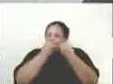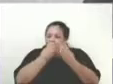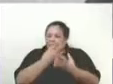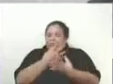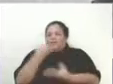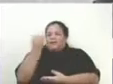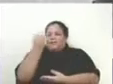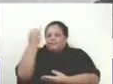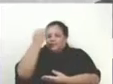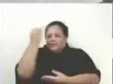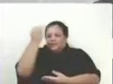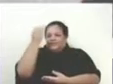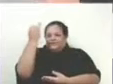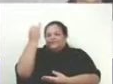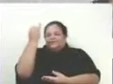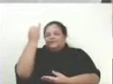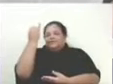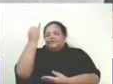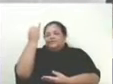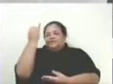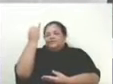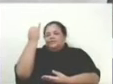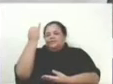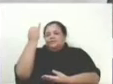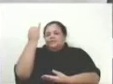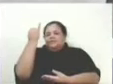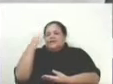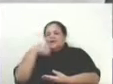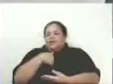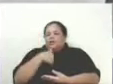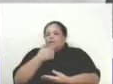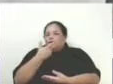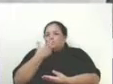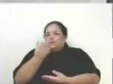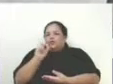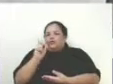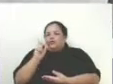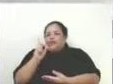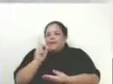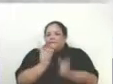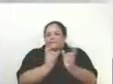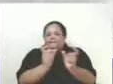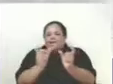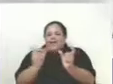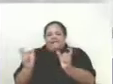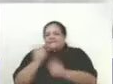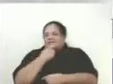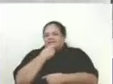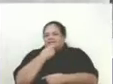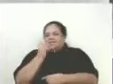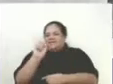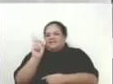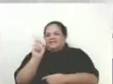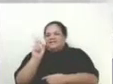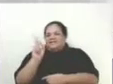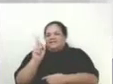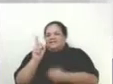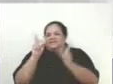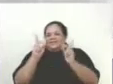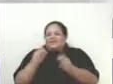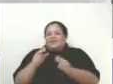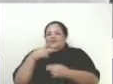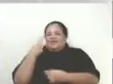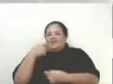porte. Não vou citar as palavras em inglês que foram citadas pela vereadora Alessandra, eu vou